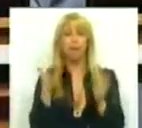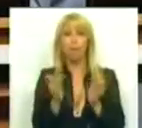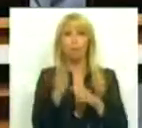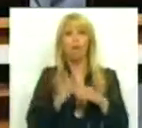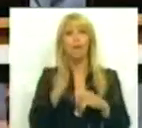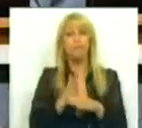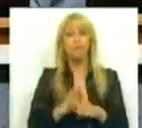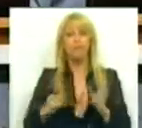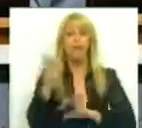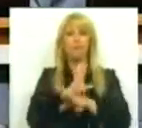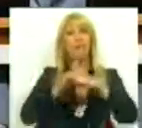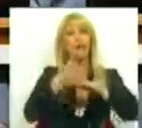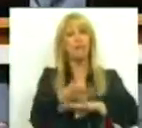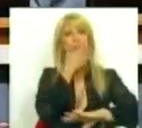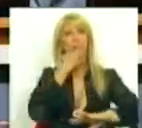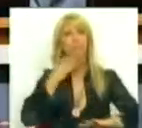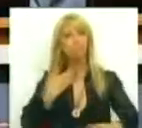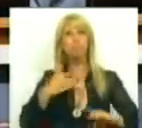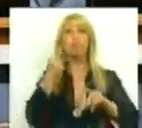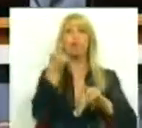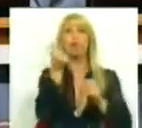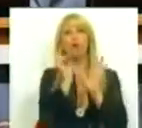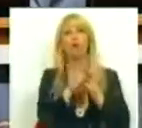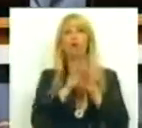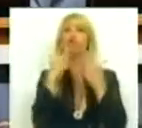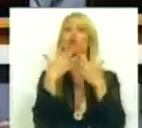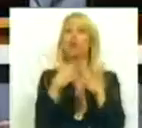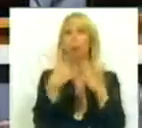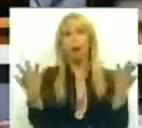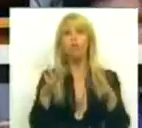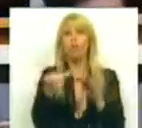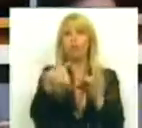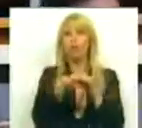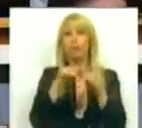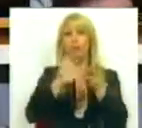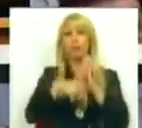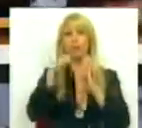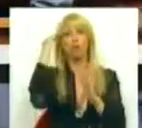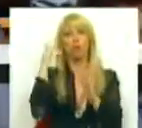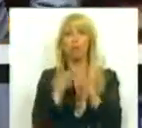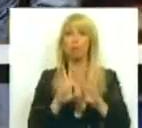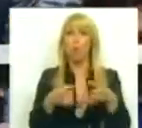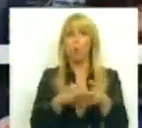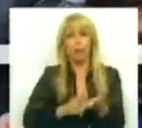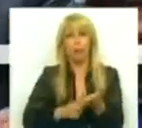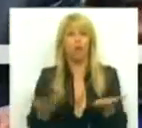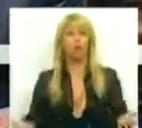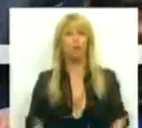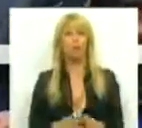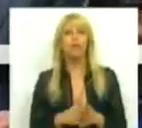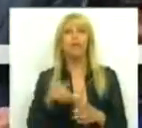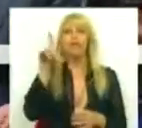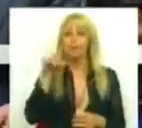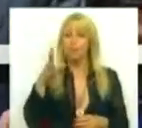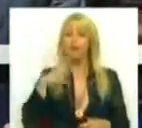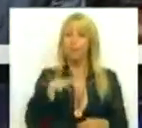a fundos estruturais. Faz parte também do projeto de conclusões deste Conselho. Como também, e